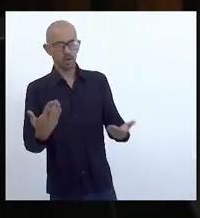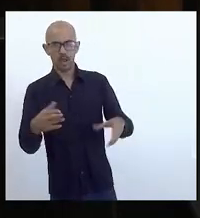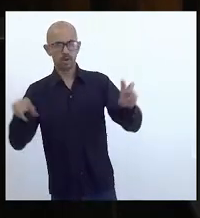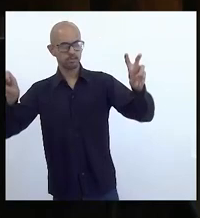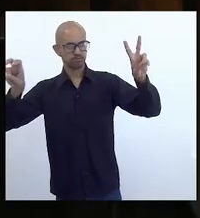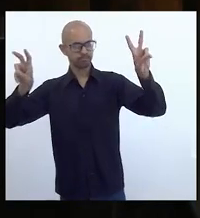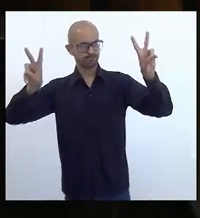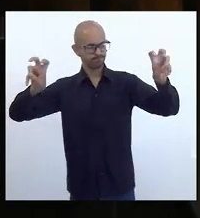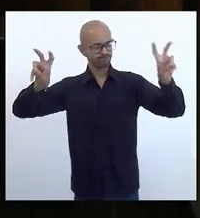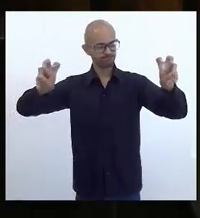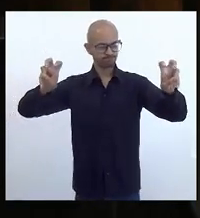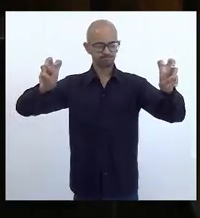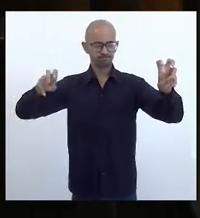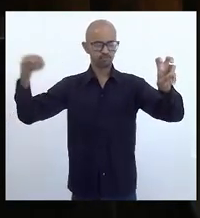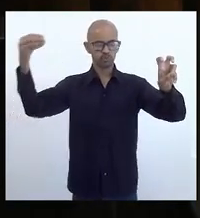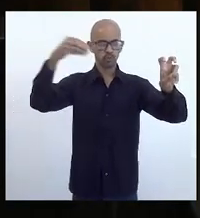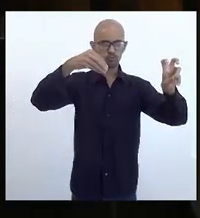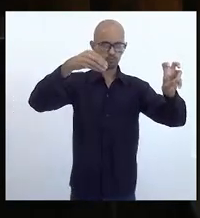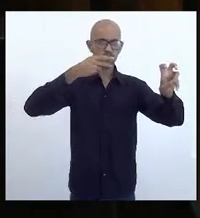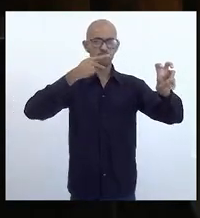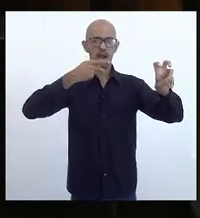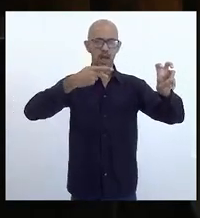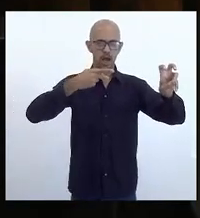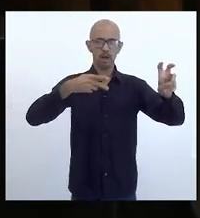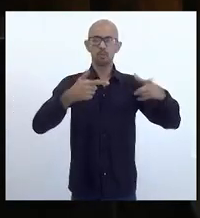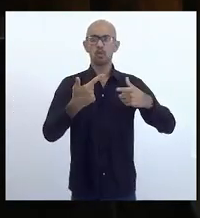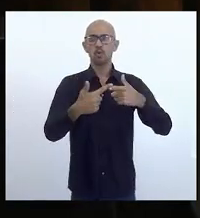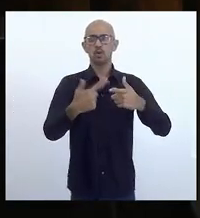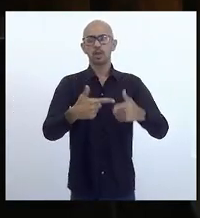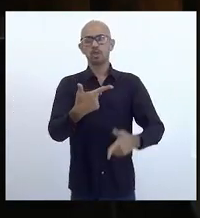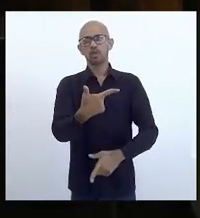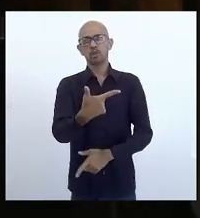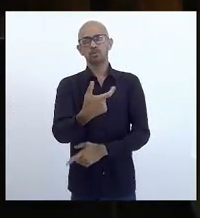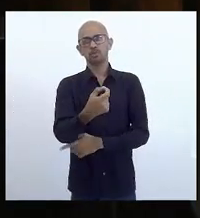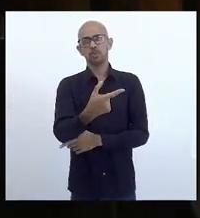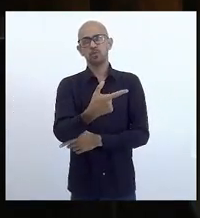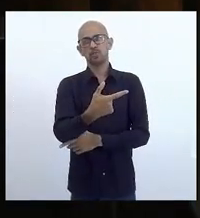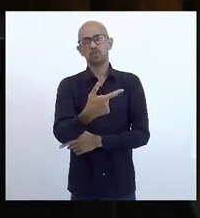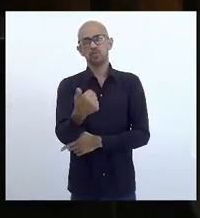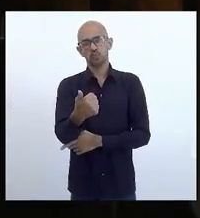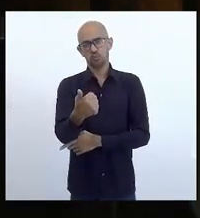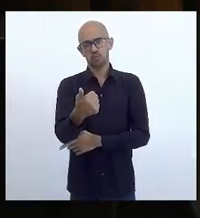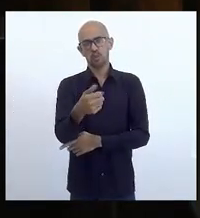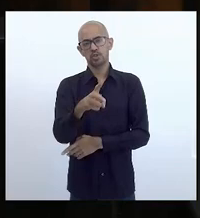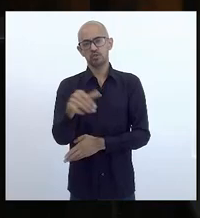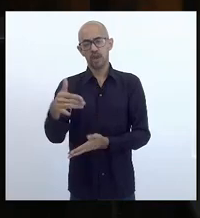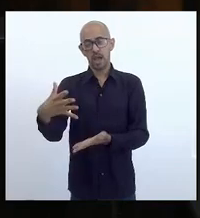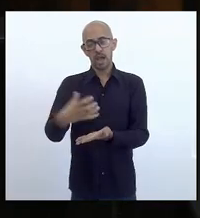parênteses, porque nesse ano de 21, nós vamos arrecadar